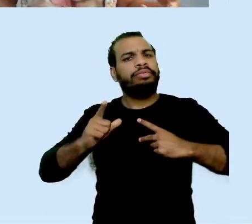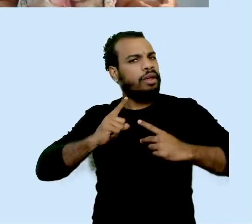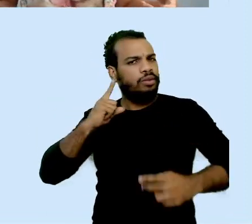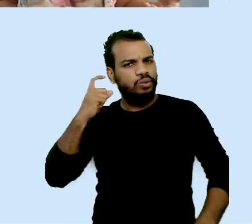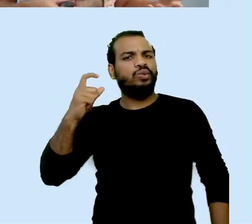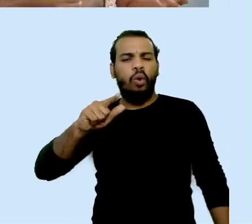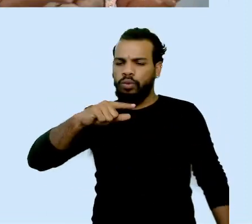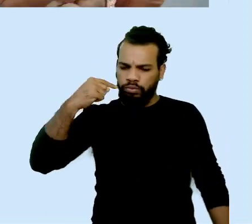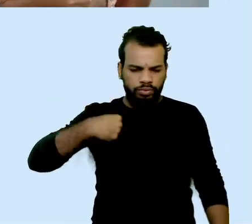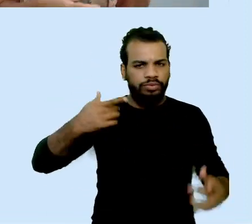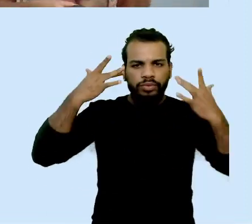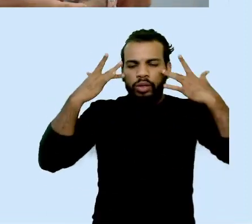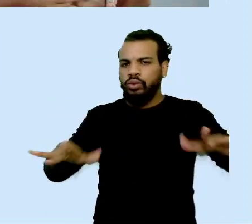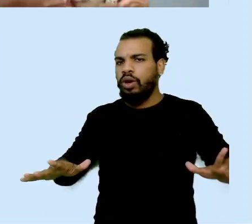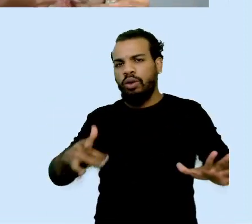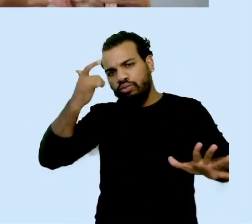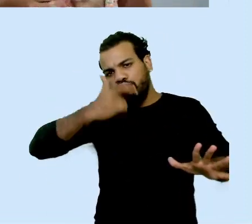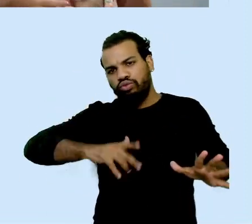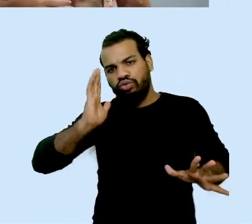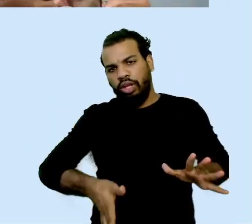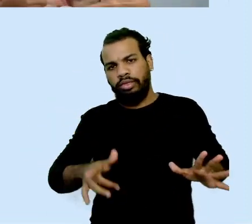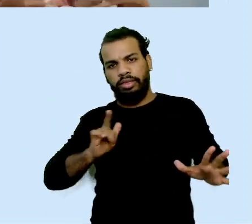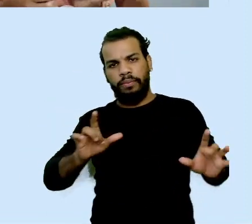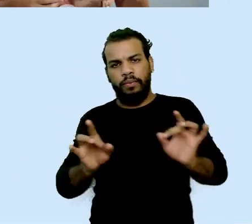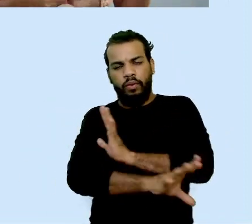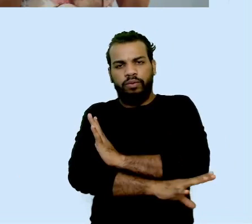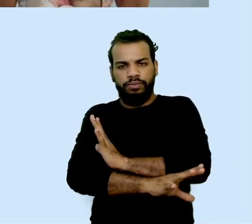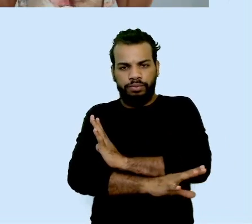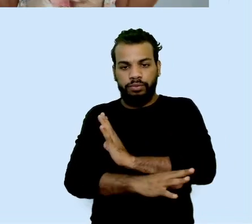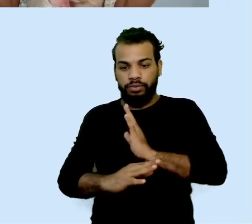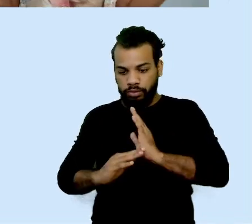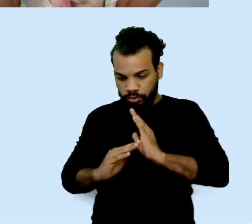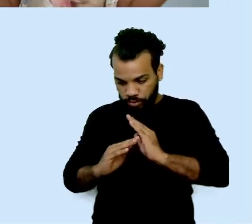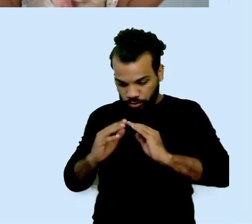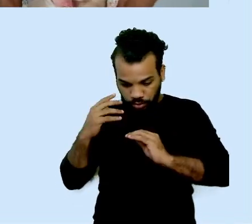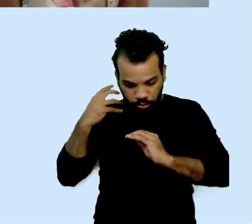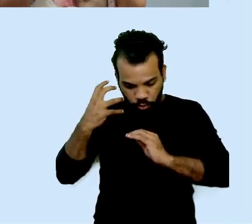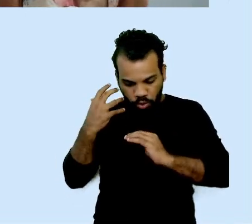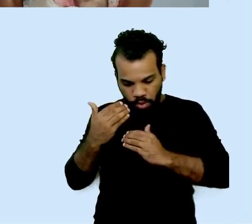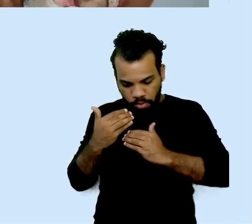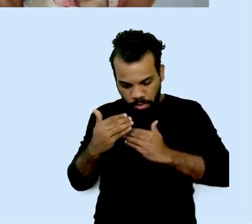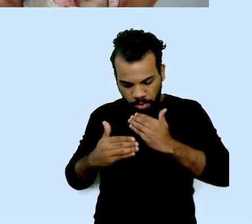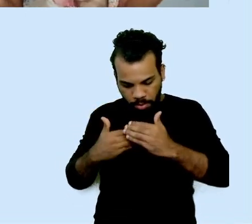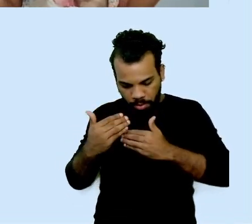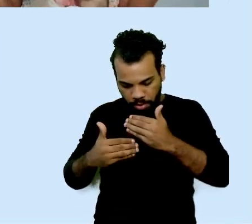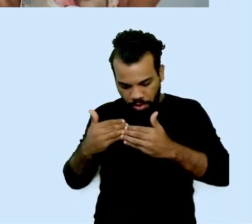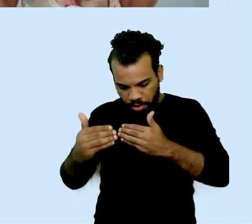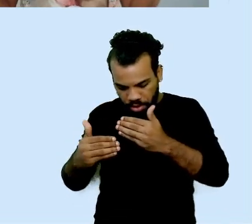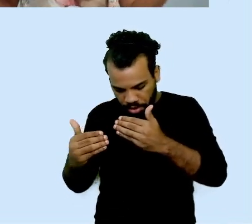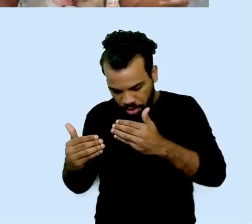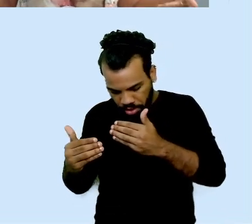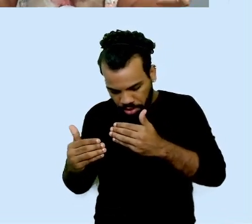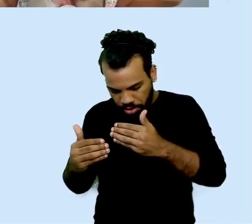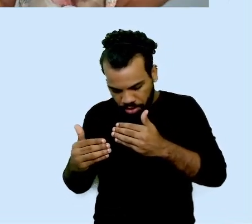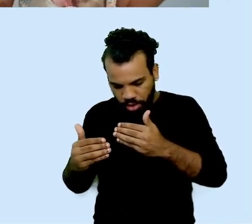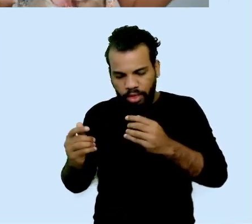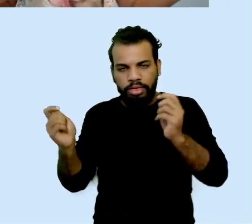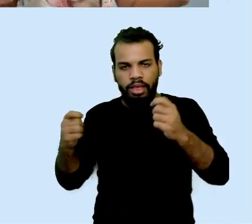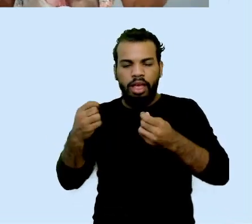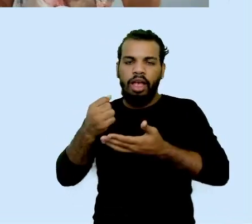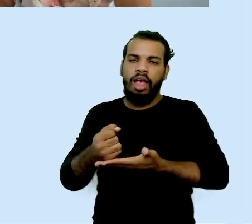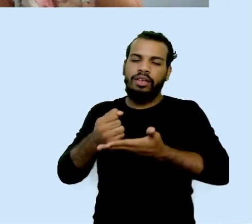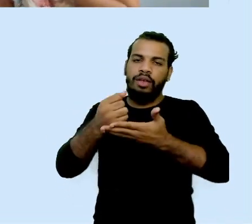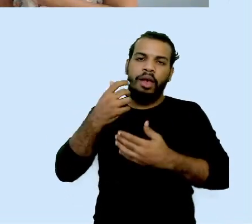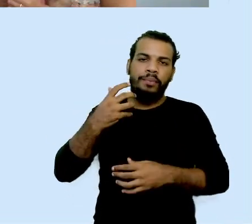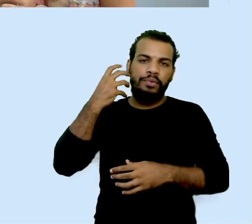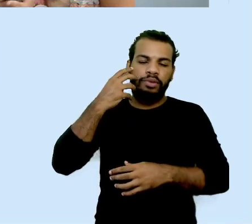esses sons. Então toda a evolução da música dentro da evolução histórica do homem favorece que essa música